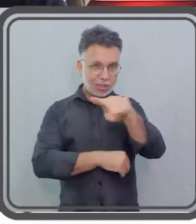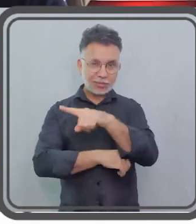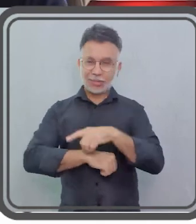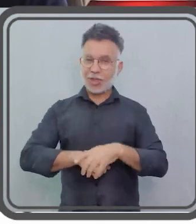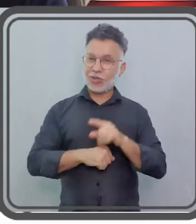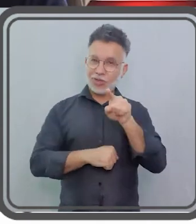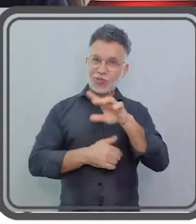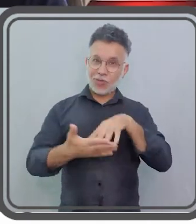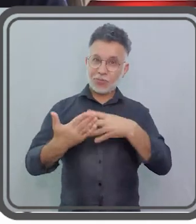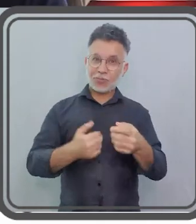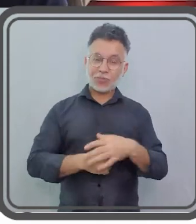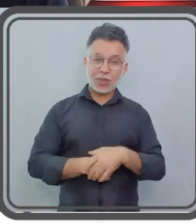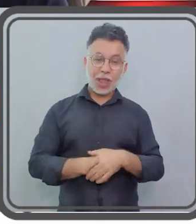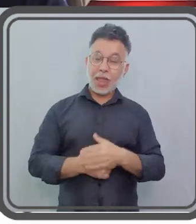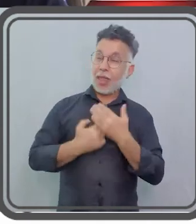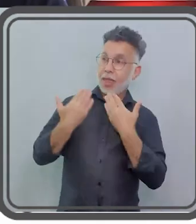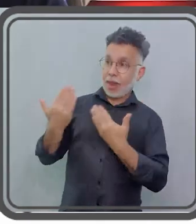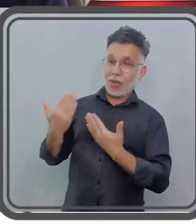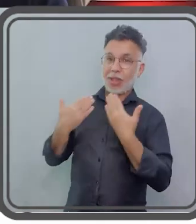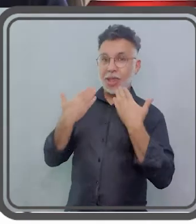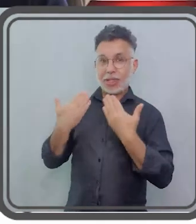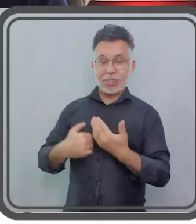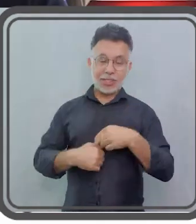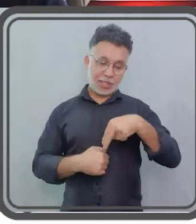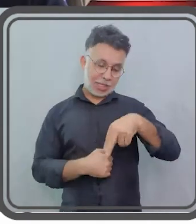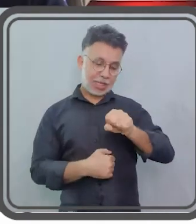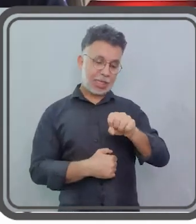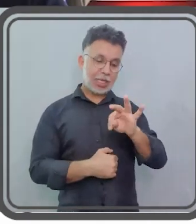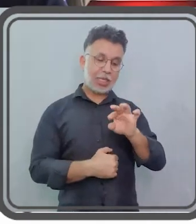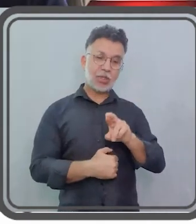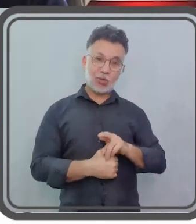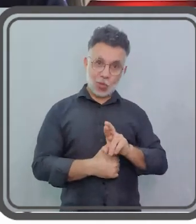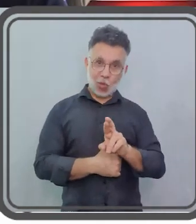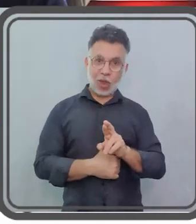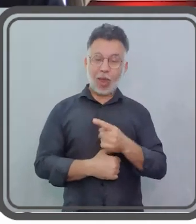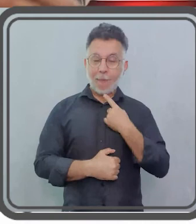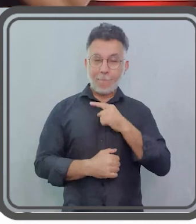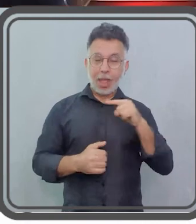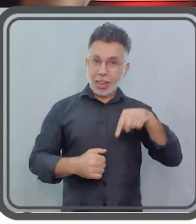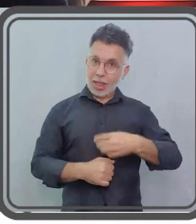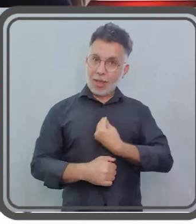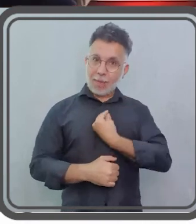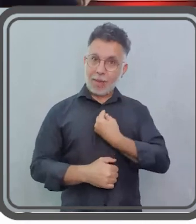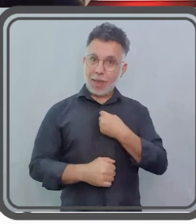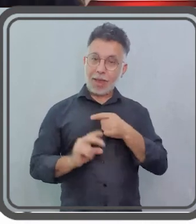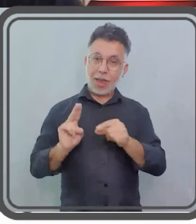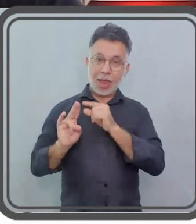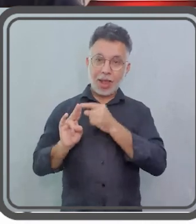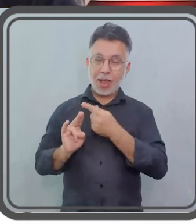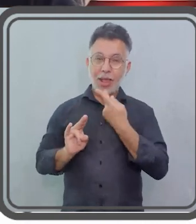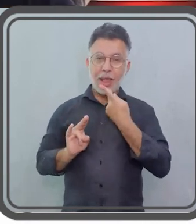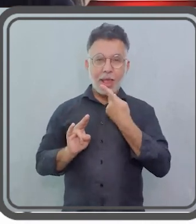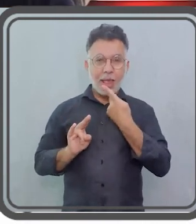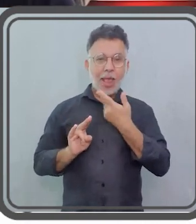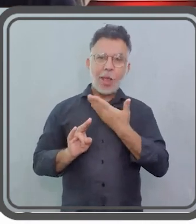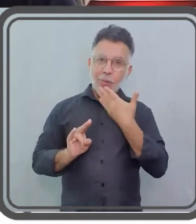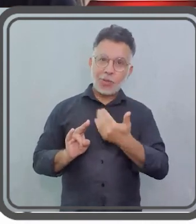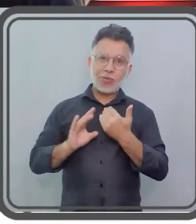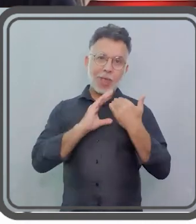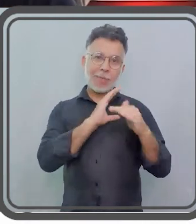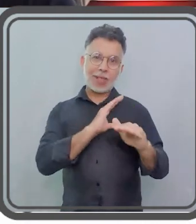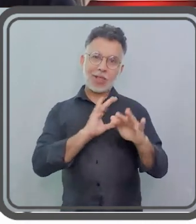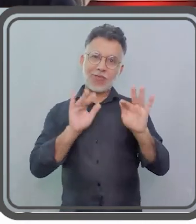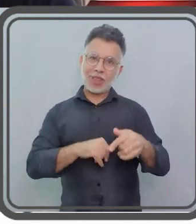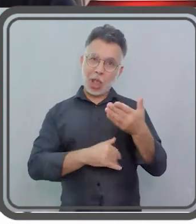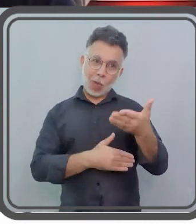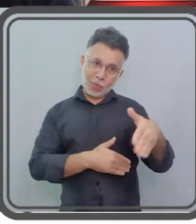aí. Nestor, queria te agradecer pela a presença aqui no Intox, pedi para você passar considerações finais, então,